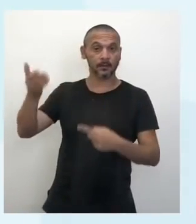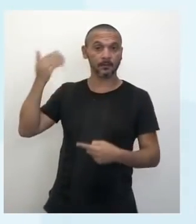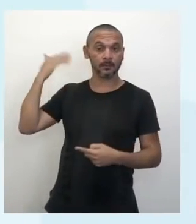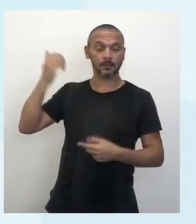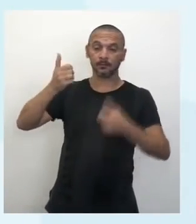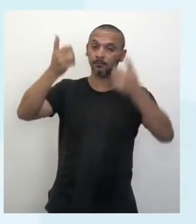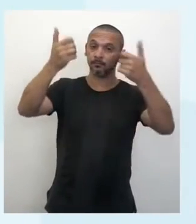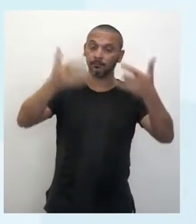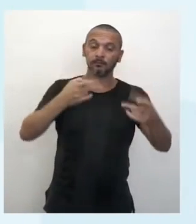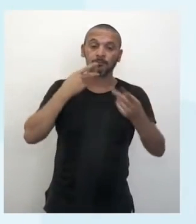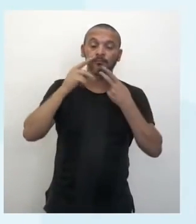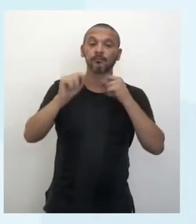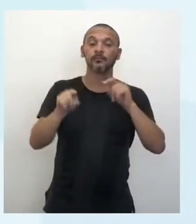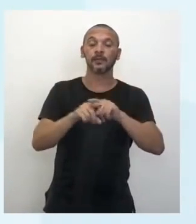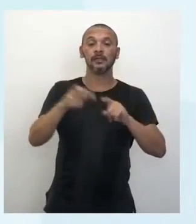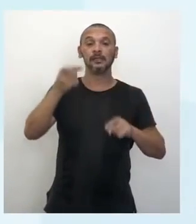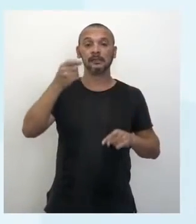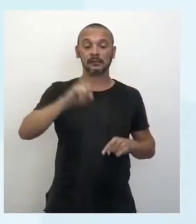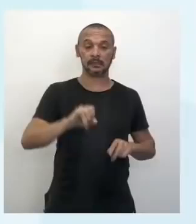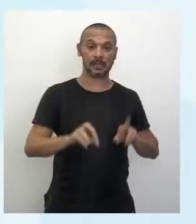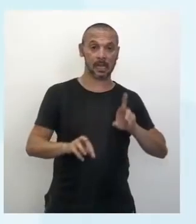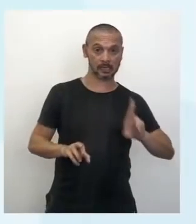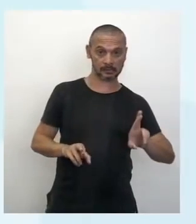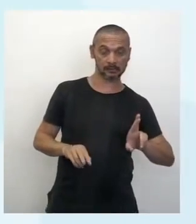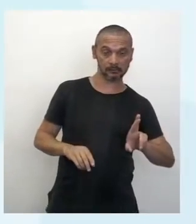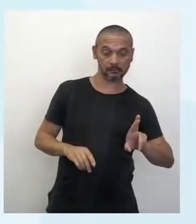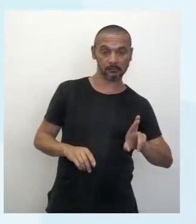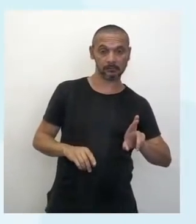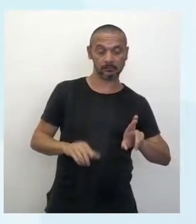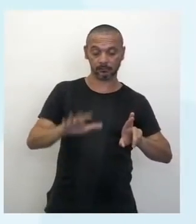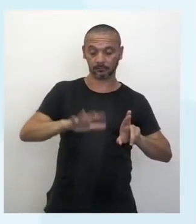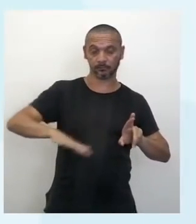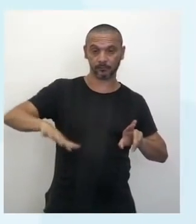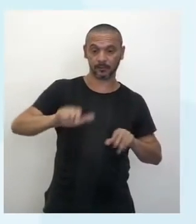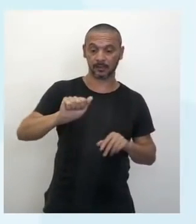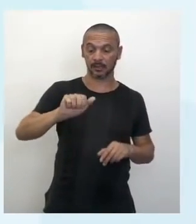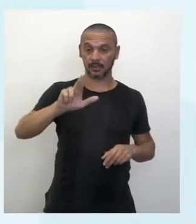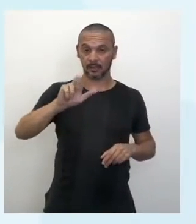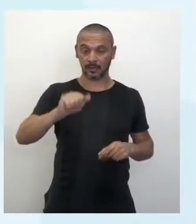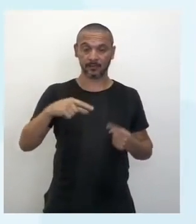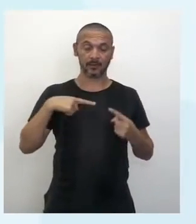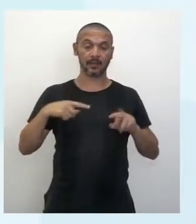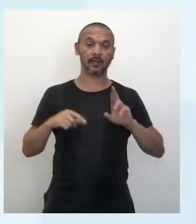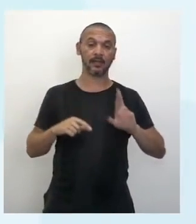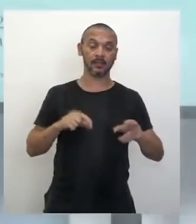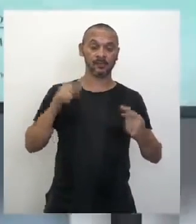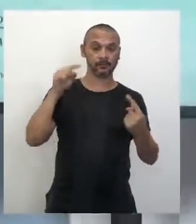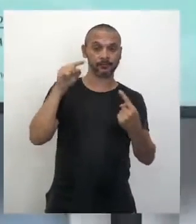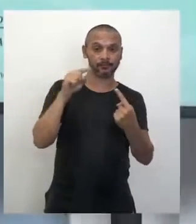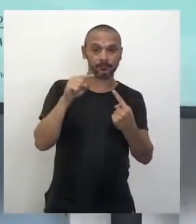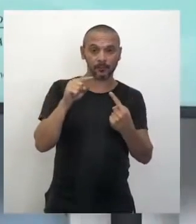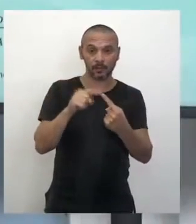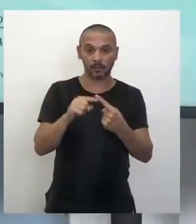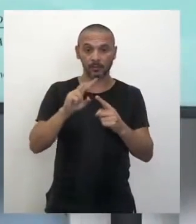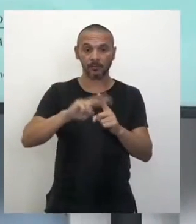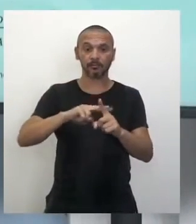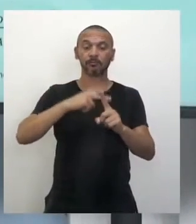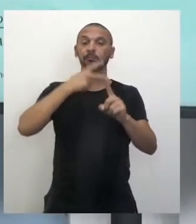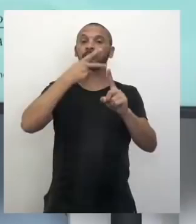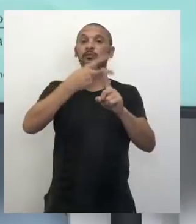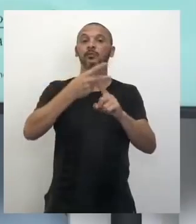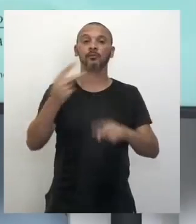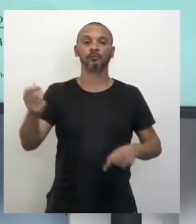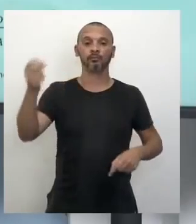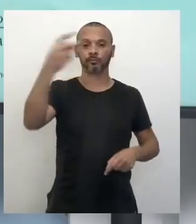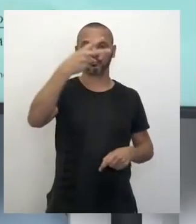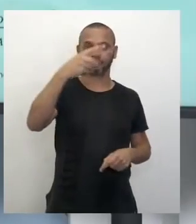gente falou o seguinte, se a razão, a área sofre uma razão que é quadrado, elevado ao